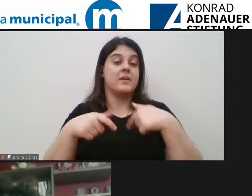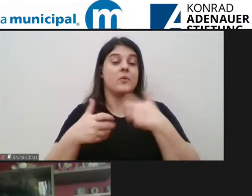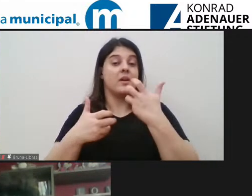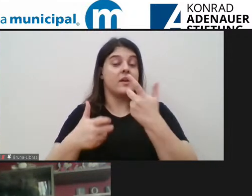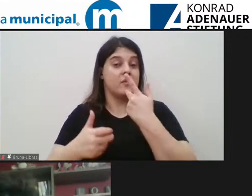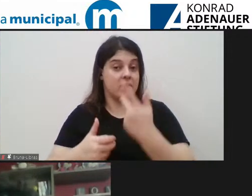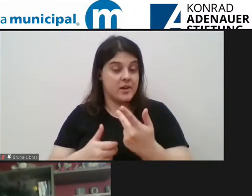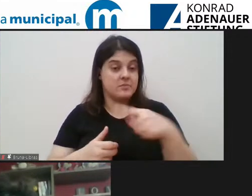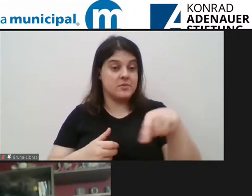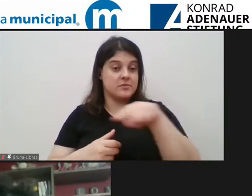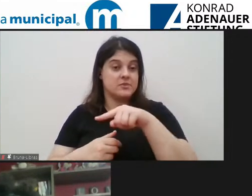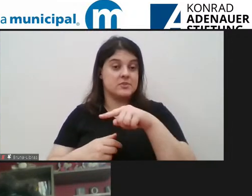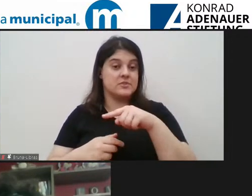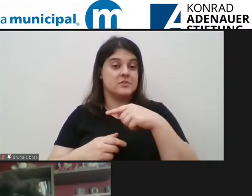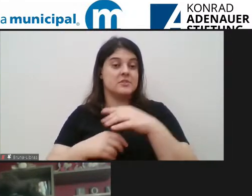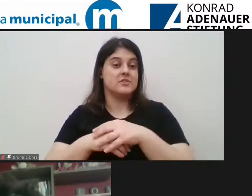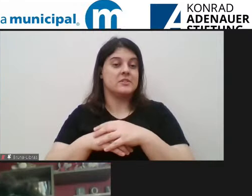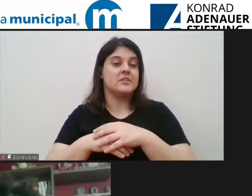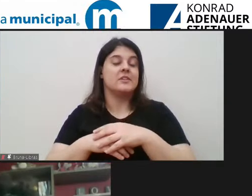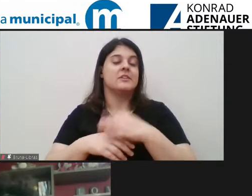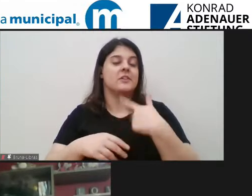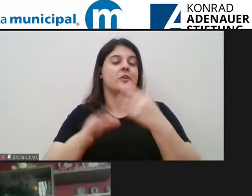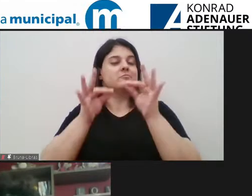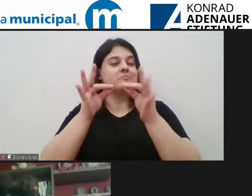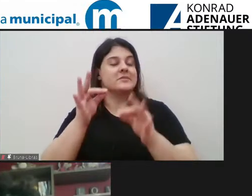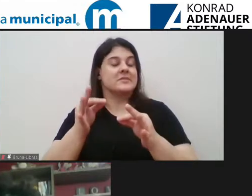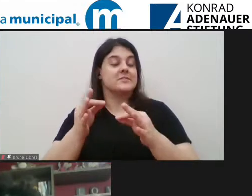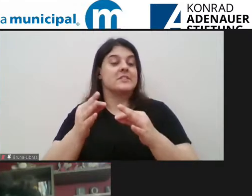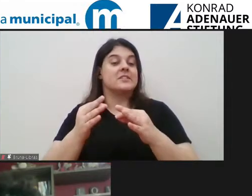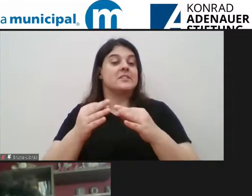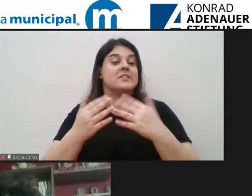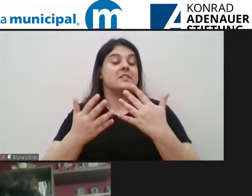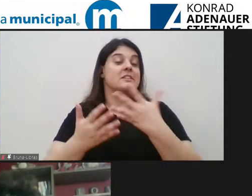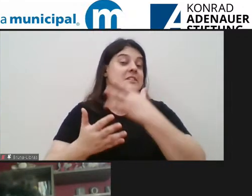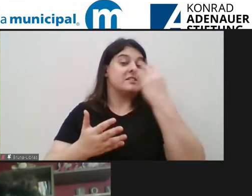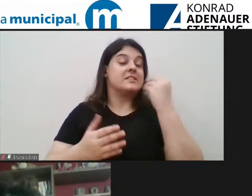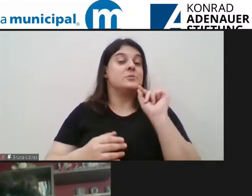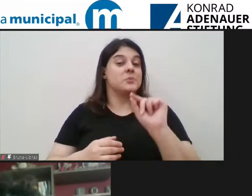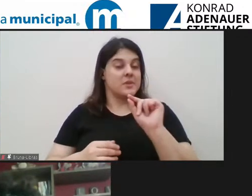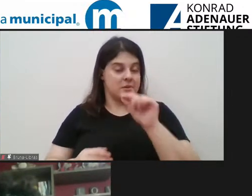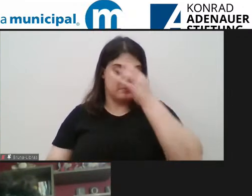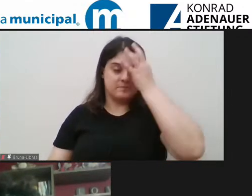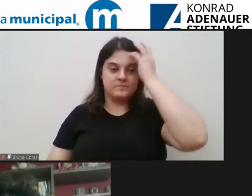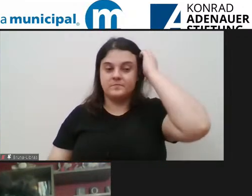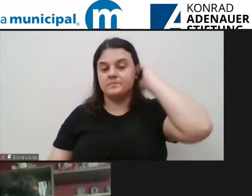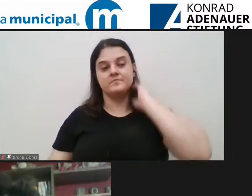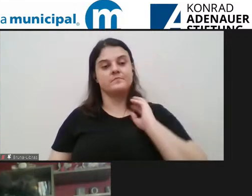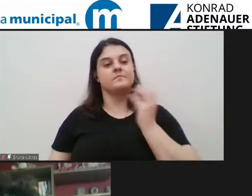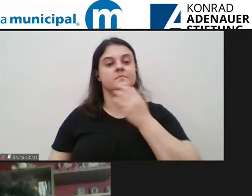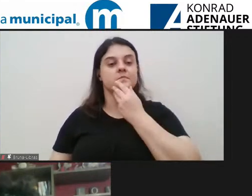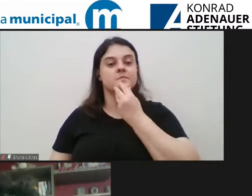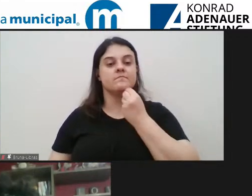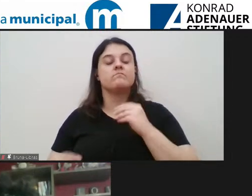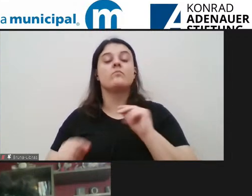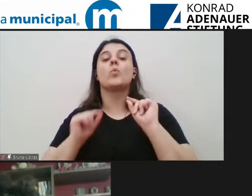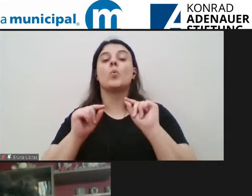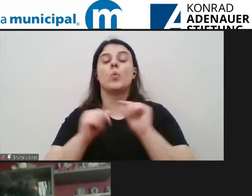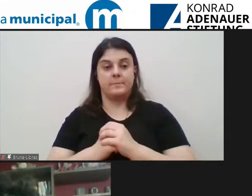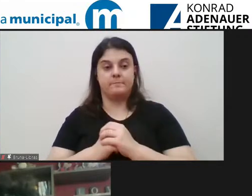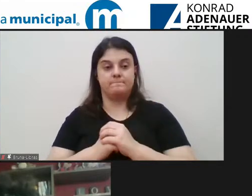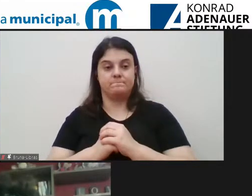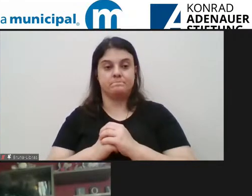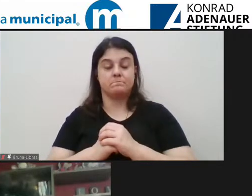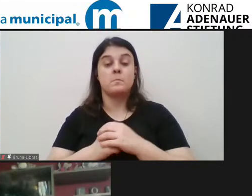queria falar também né que no final a gente falou falou favor a gente acabou não conseguindo tocar nesse assunto que é importante né que é basicamente o seguinte